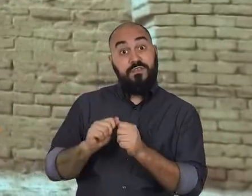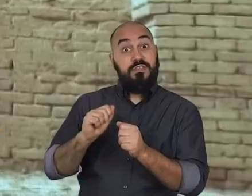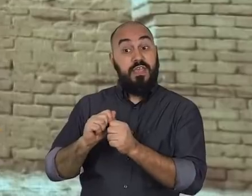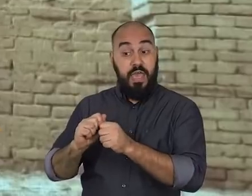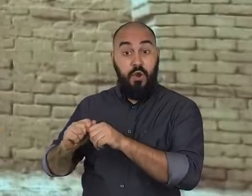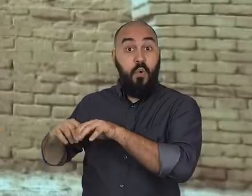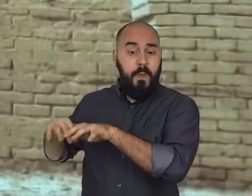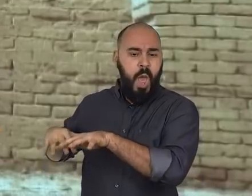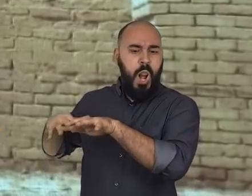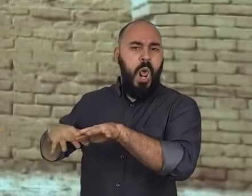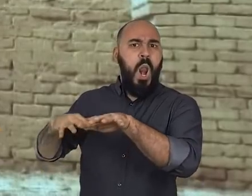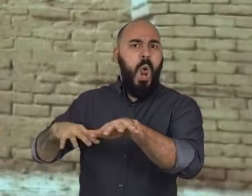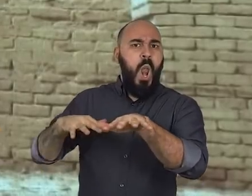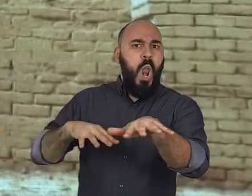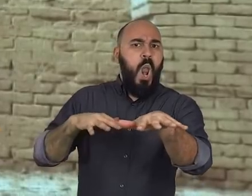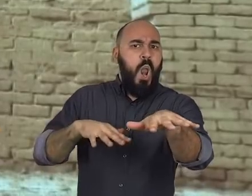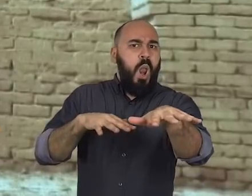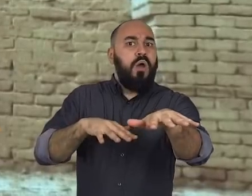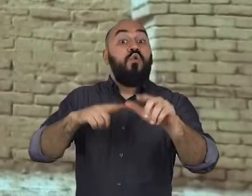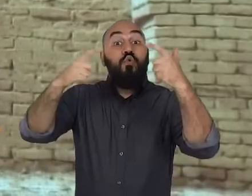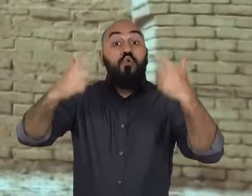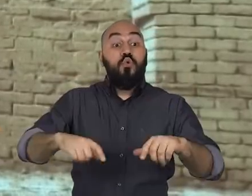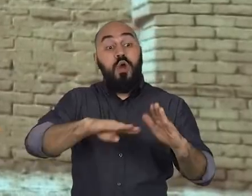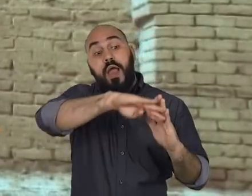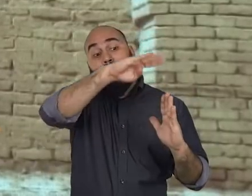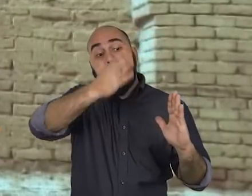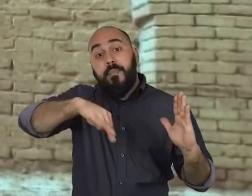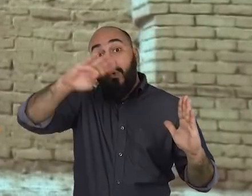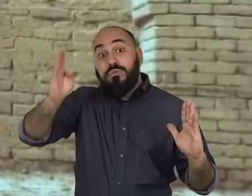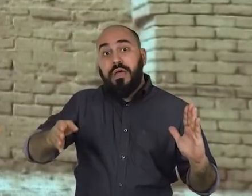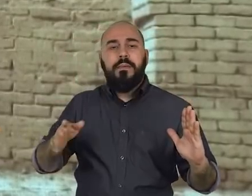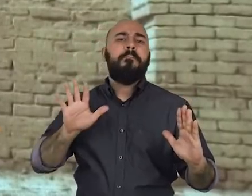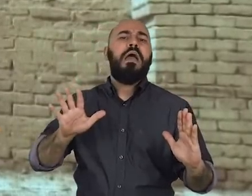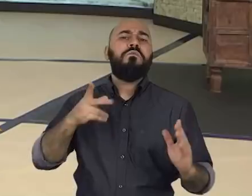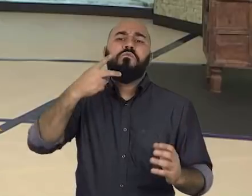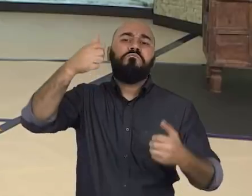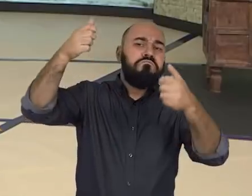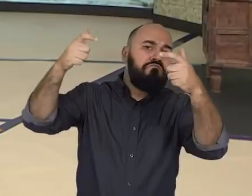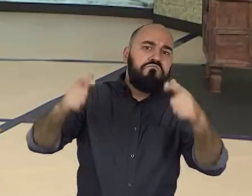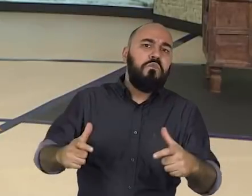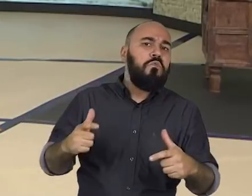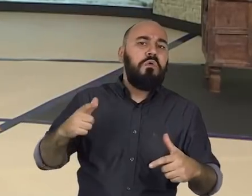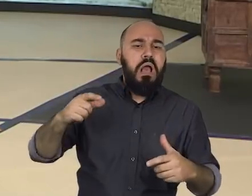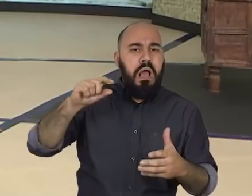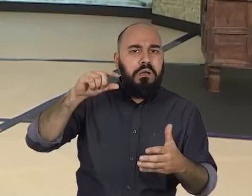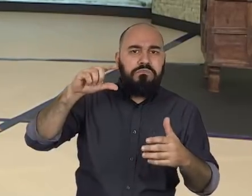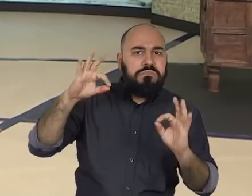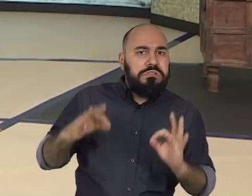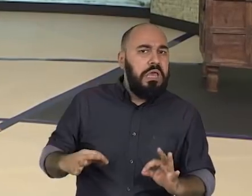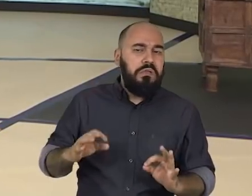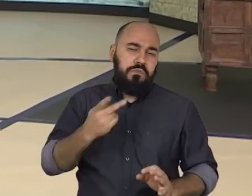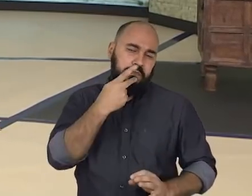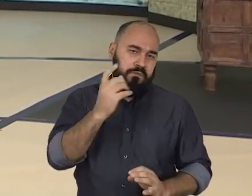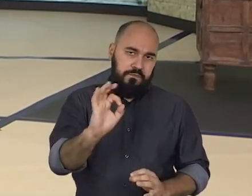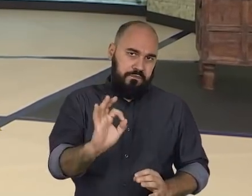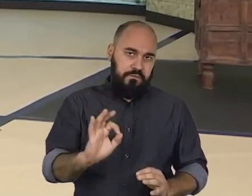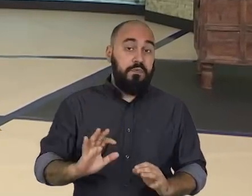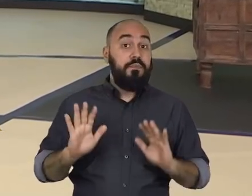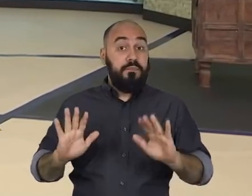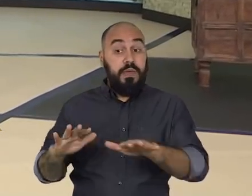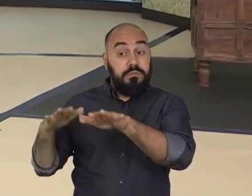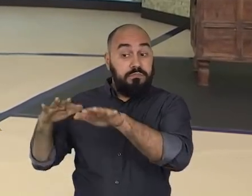campanha militar em uma região montanhosa que o texto não diz qual é. Nabopolassar, no entanto, voltou